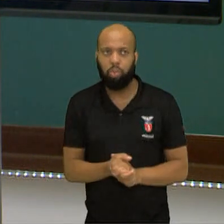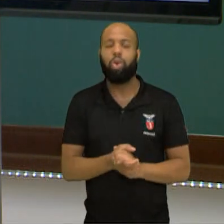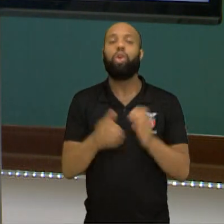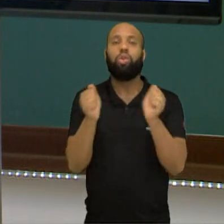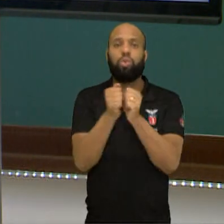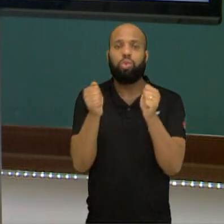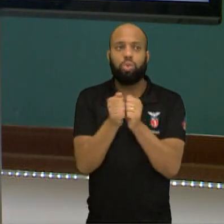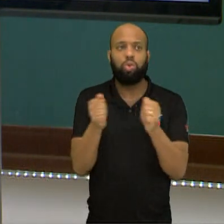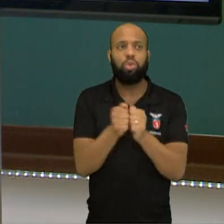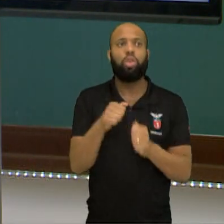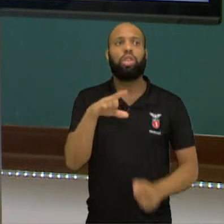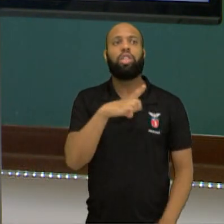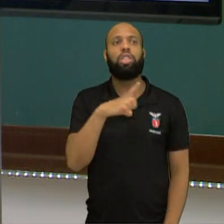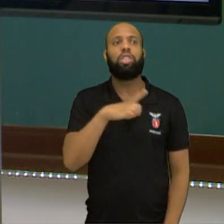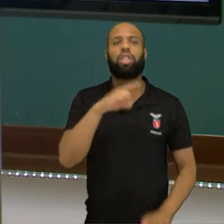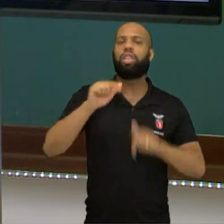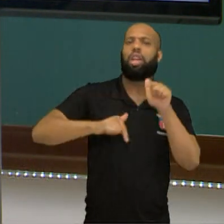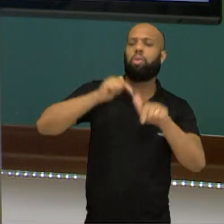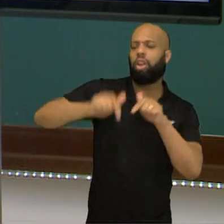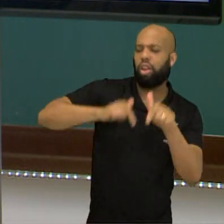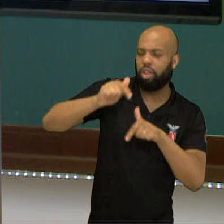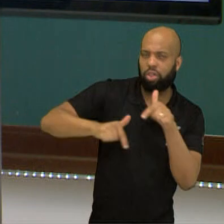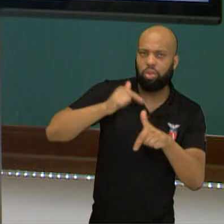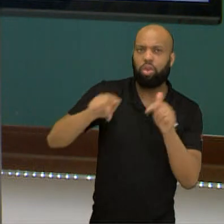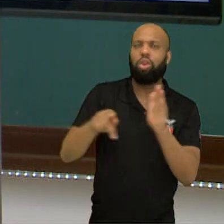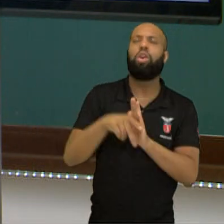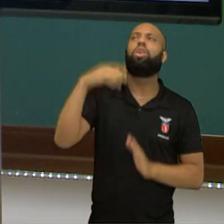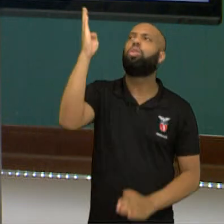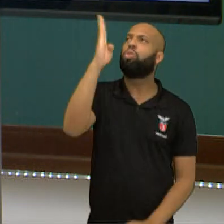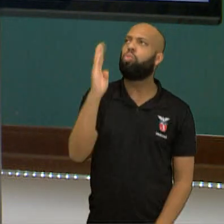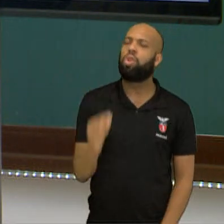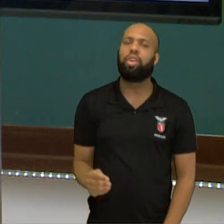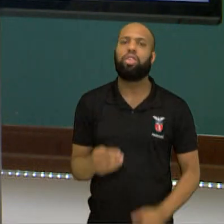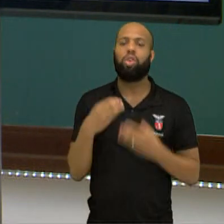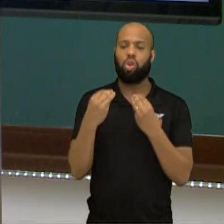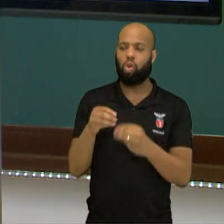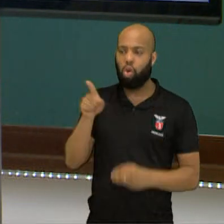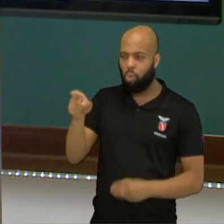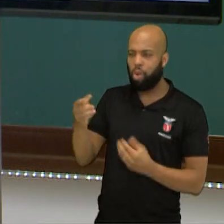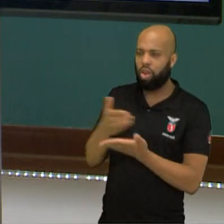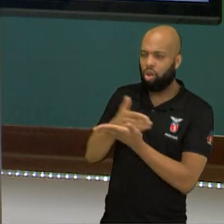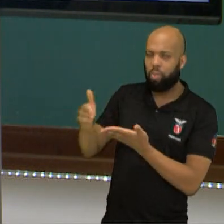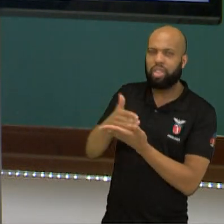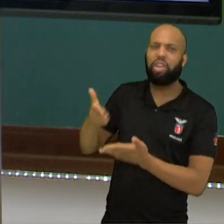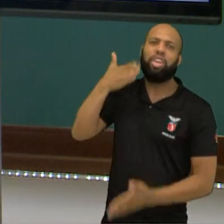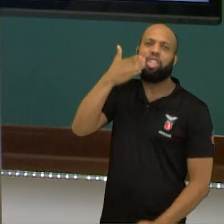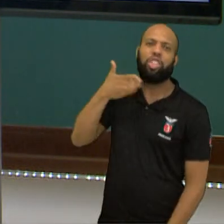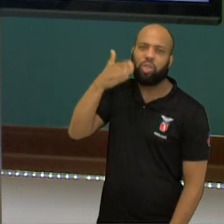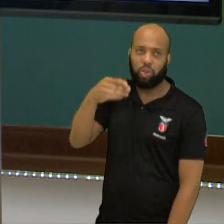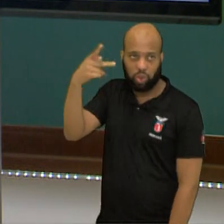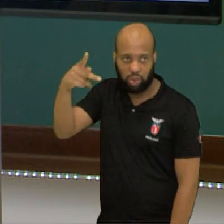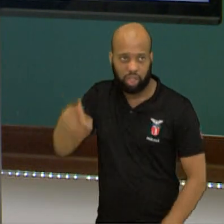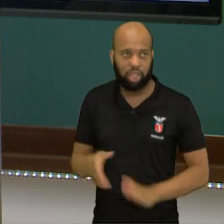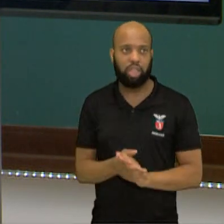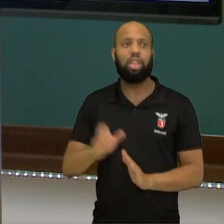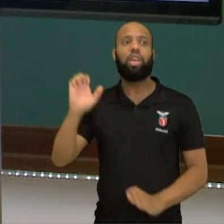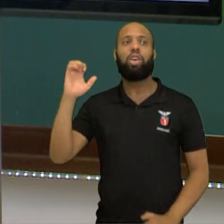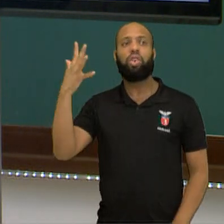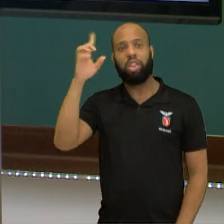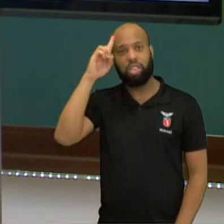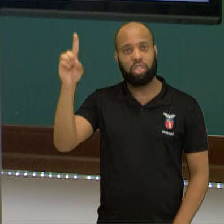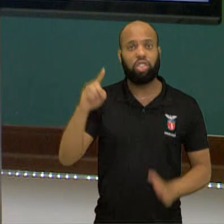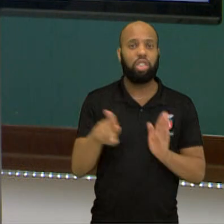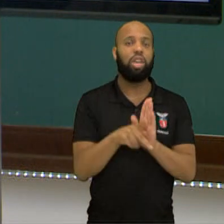os chamados trabalhadores do Brasil, que era como ele sempre iniciava os seus discursos, aconteciam no